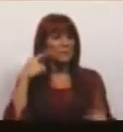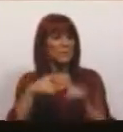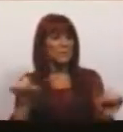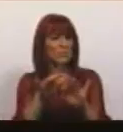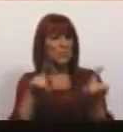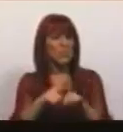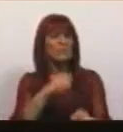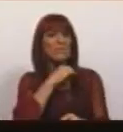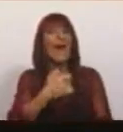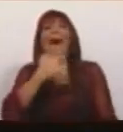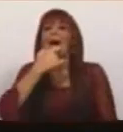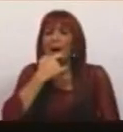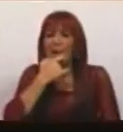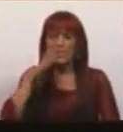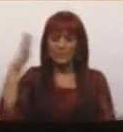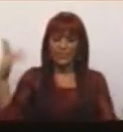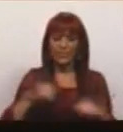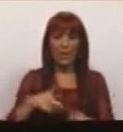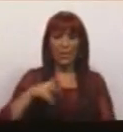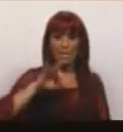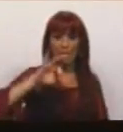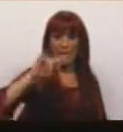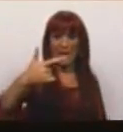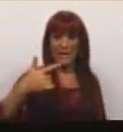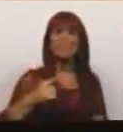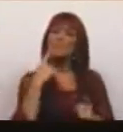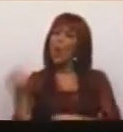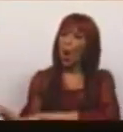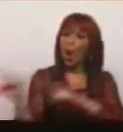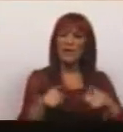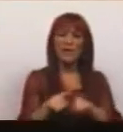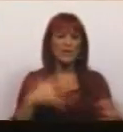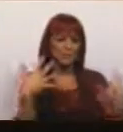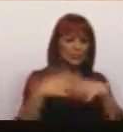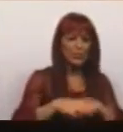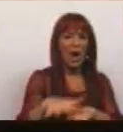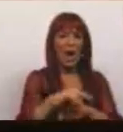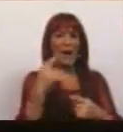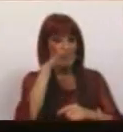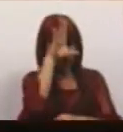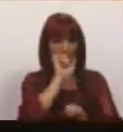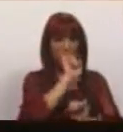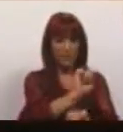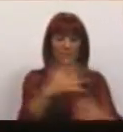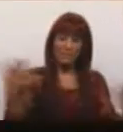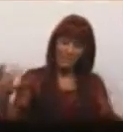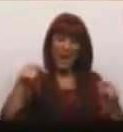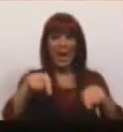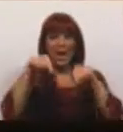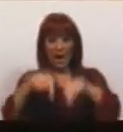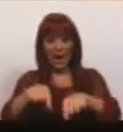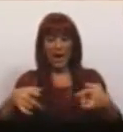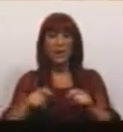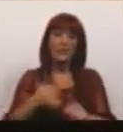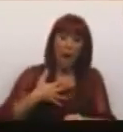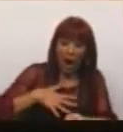objetivamente viável se e quando a Portugal Telecom voltar a integrar a esfera do Estado. Ora, é exatamente